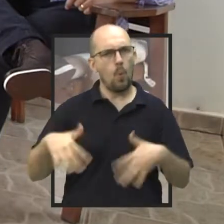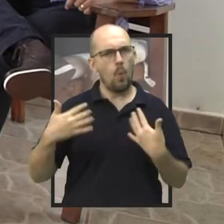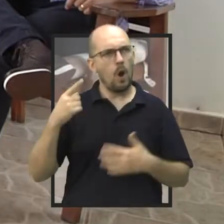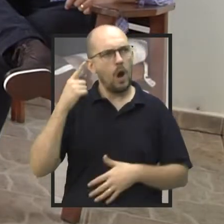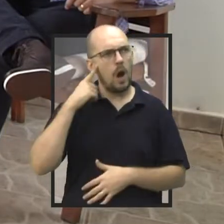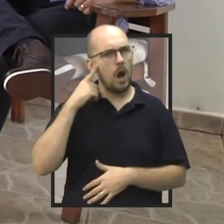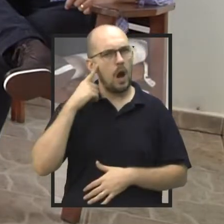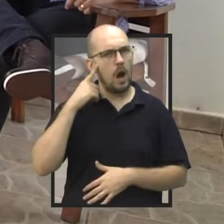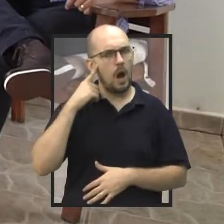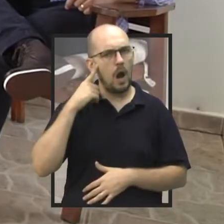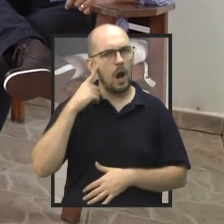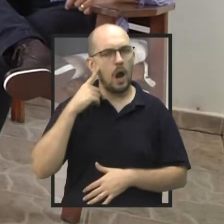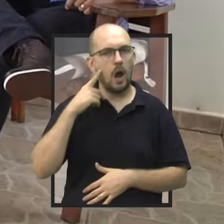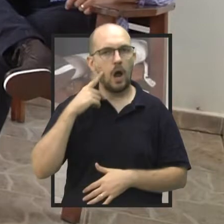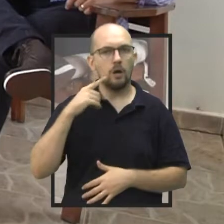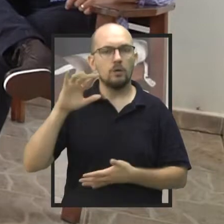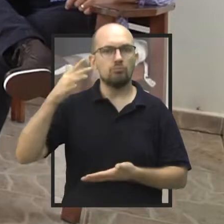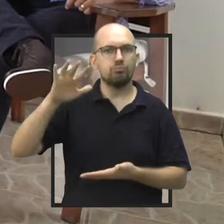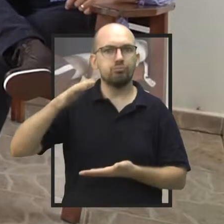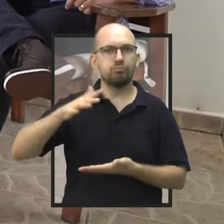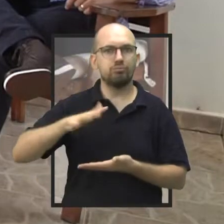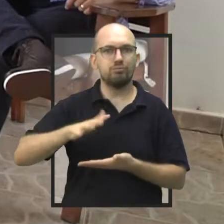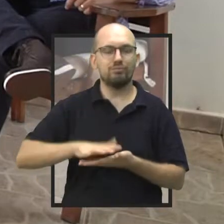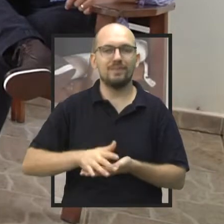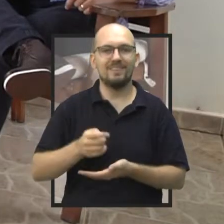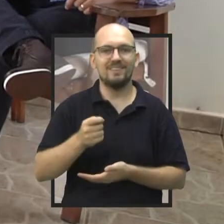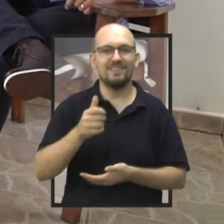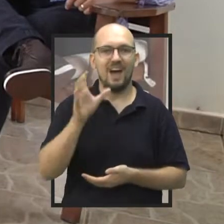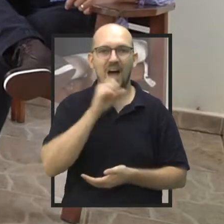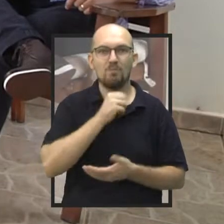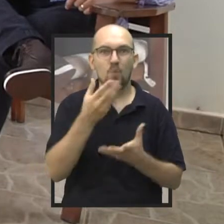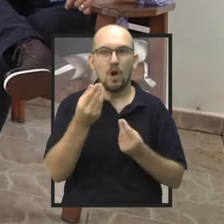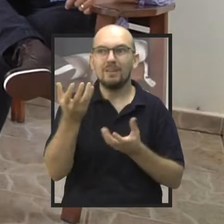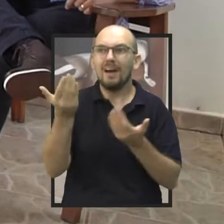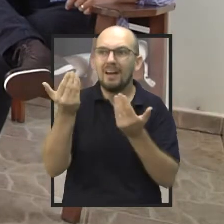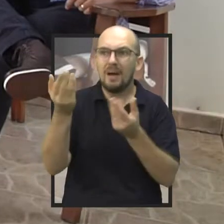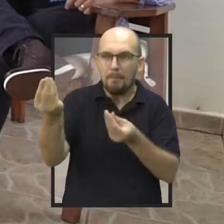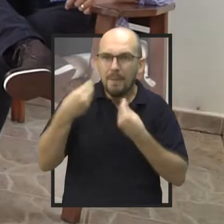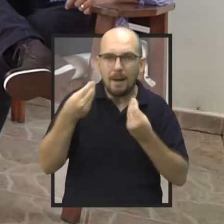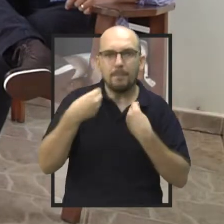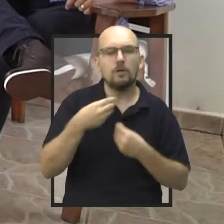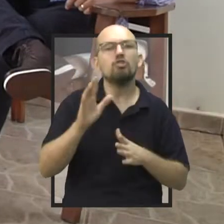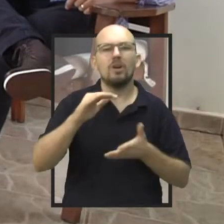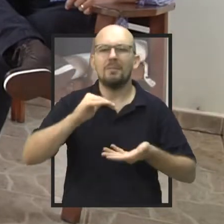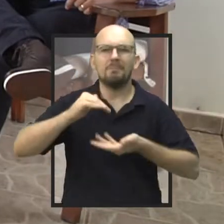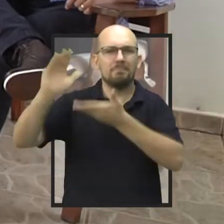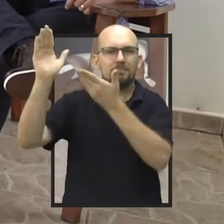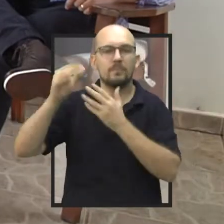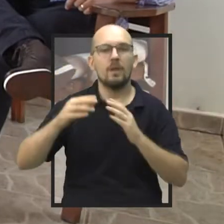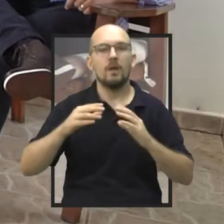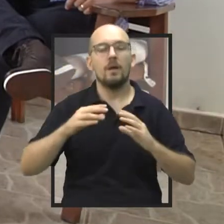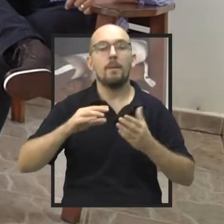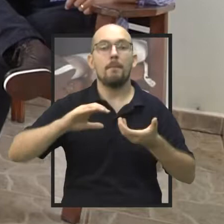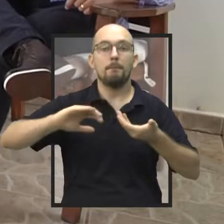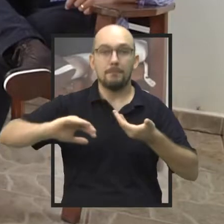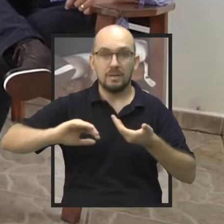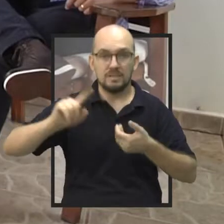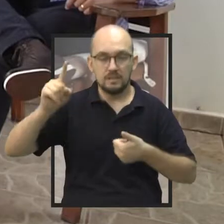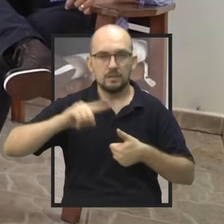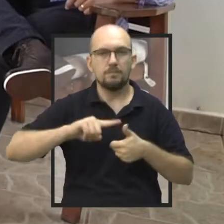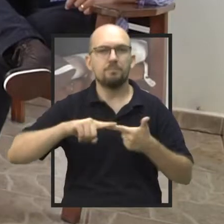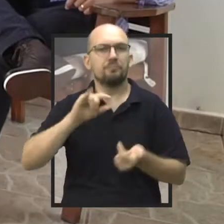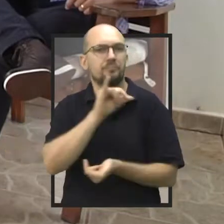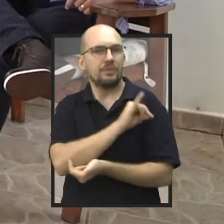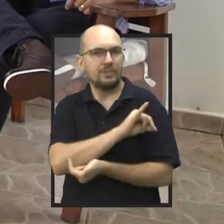foi. Ele tem muita saída, muitas entidades. Foi livro já para Brasília, foi para o Rio de Janeiro, foi